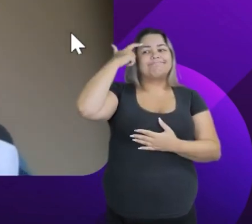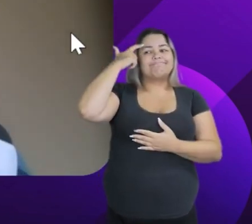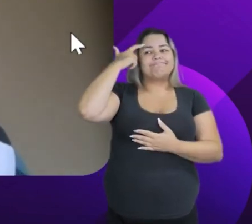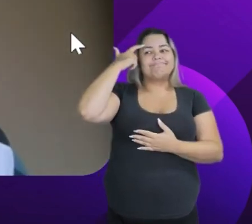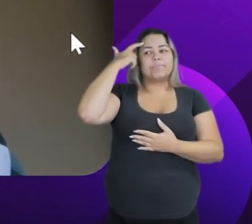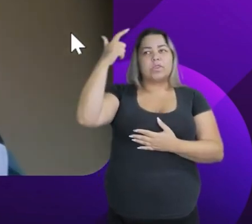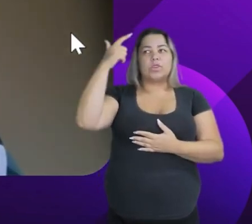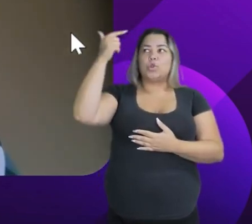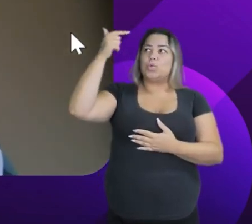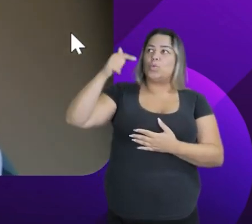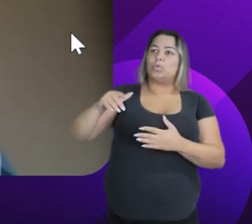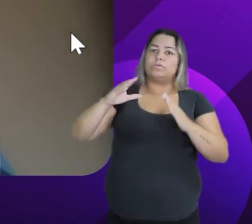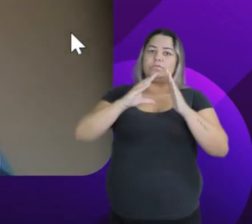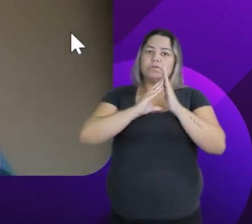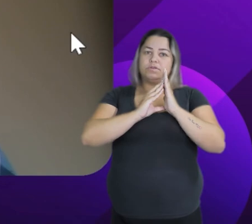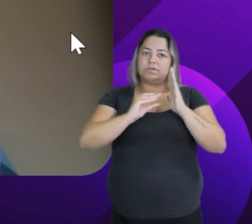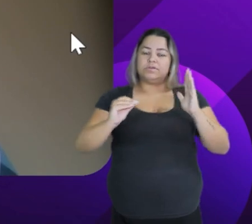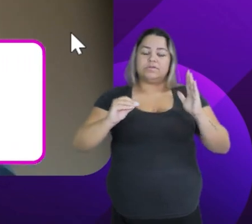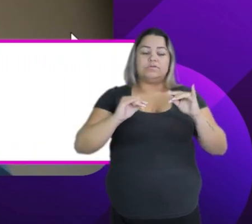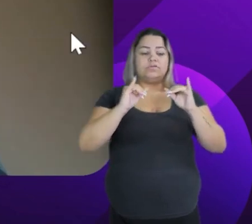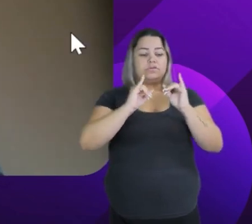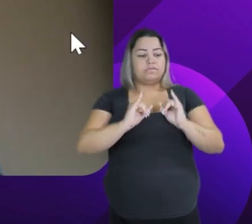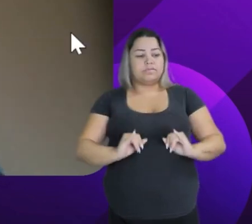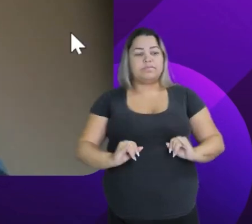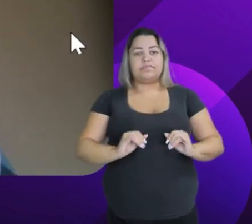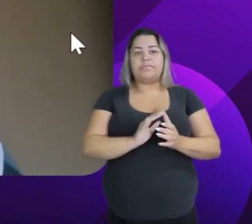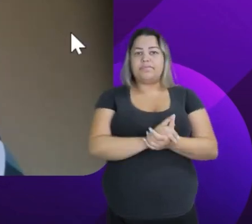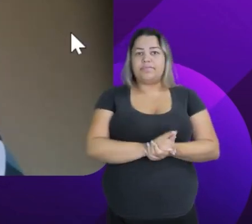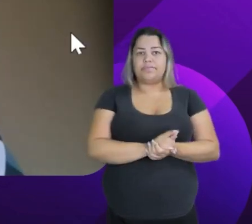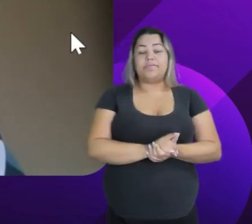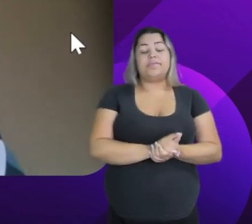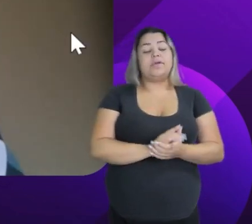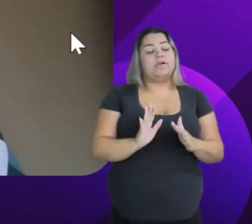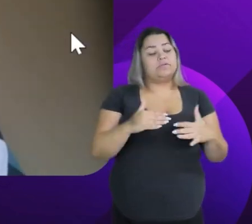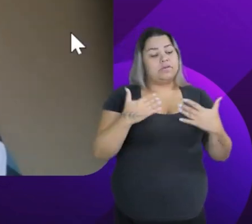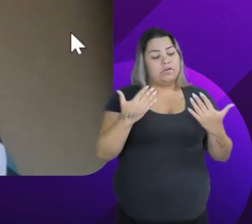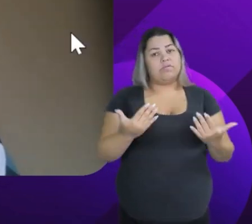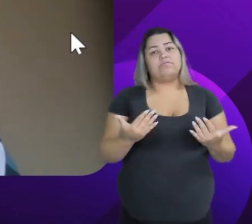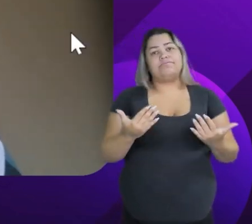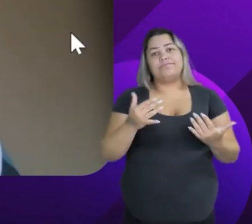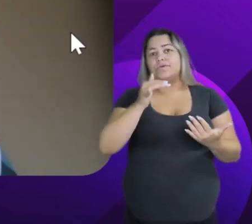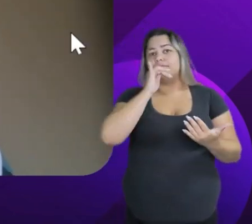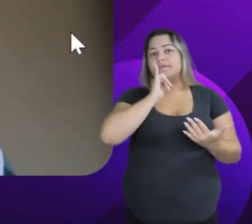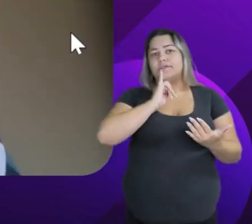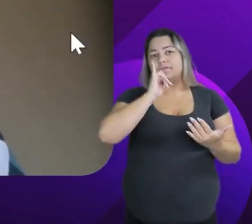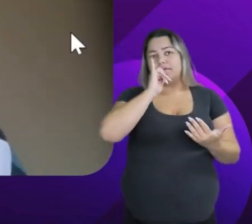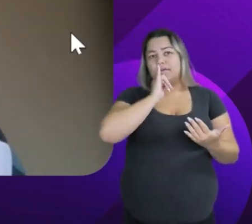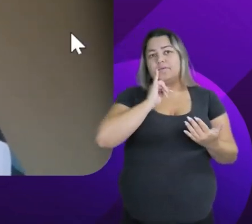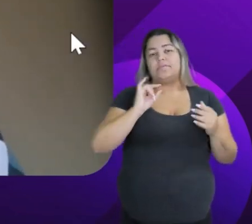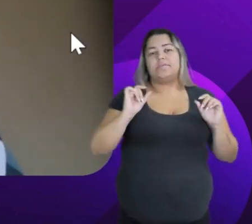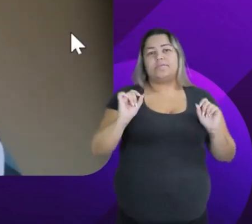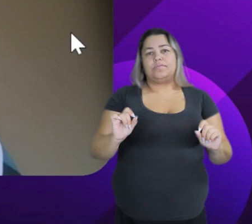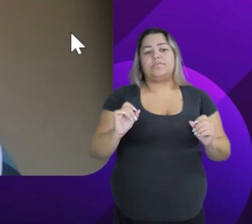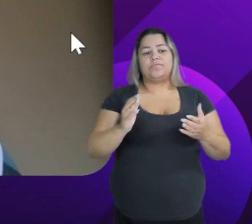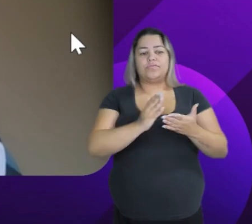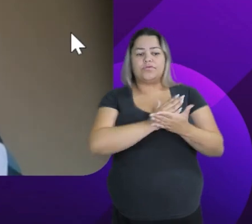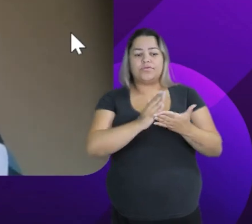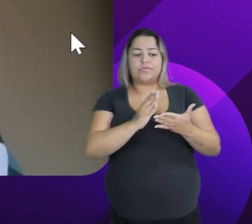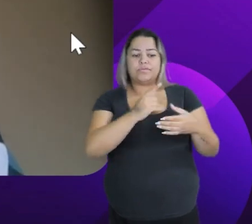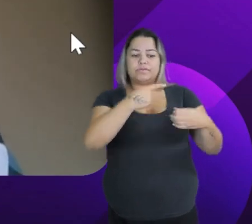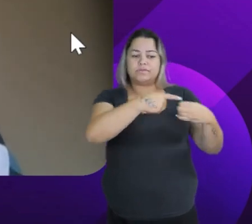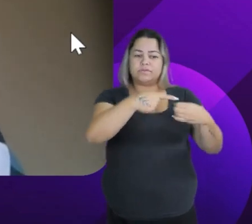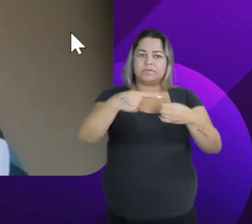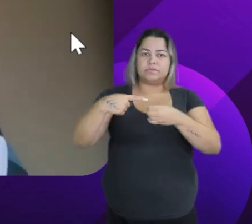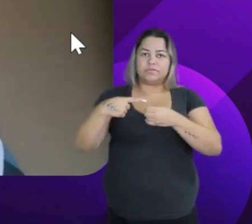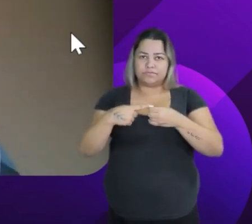um outro modelo de desenhar a cidade, né? Então, trazendo aqui um exemplo, né, de algumas cidades pelas